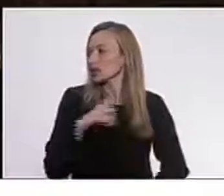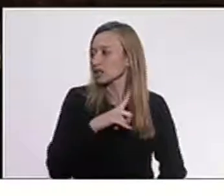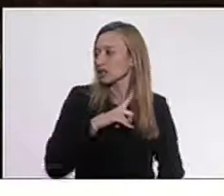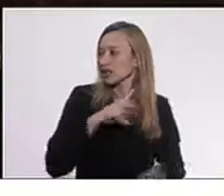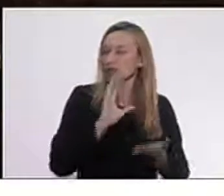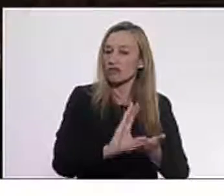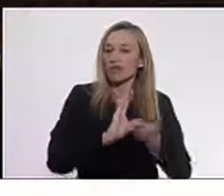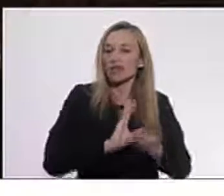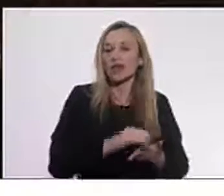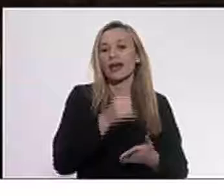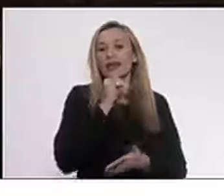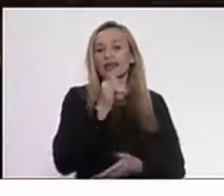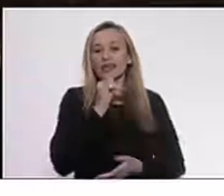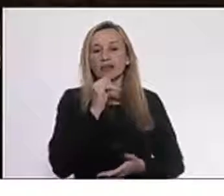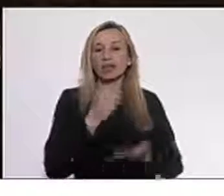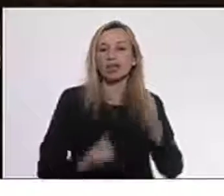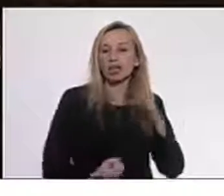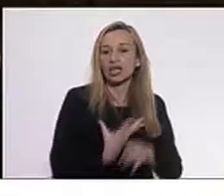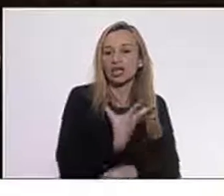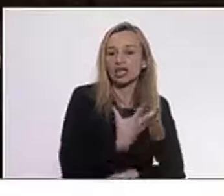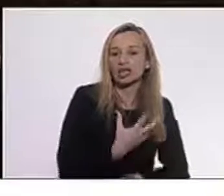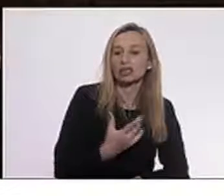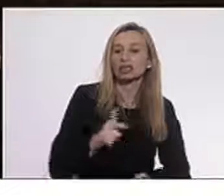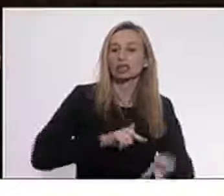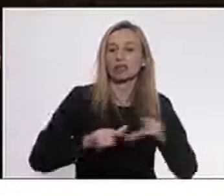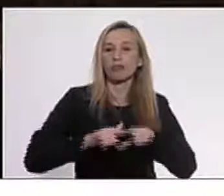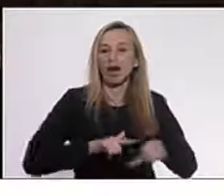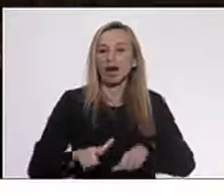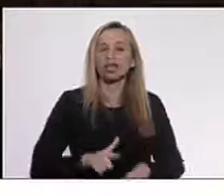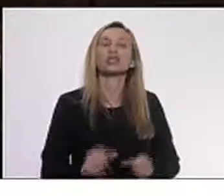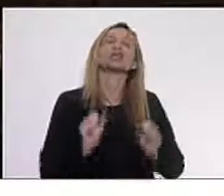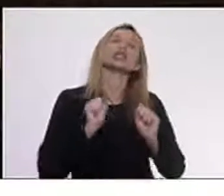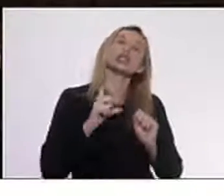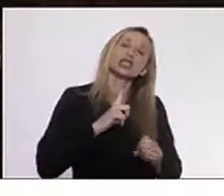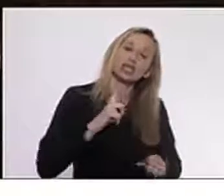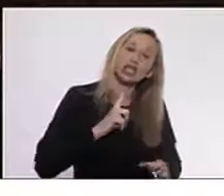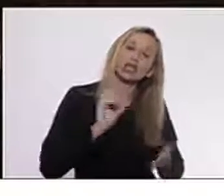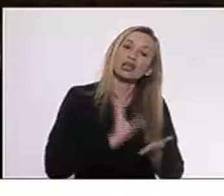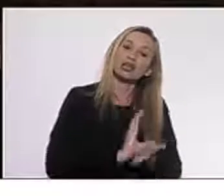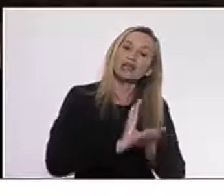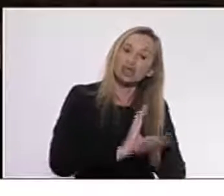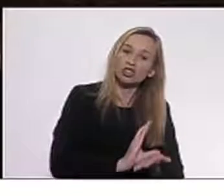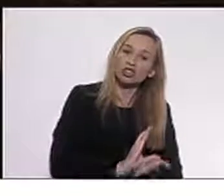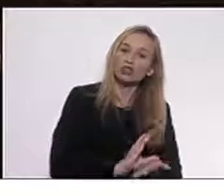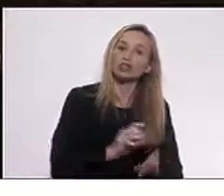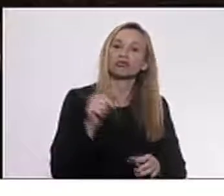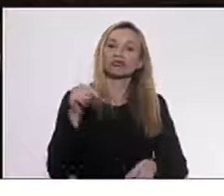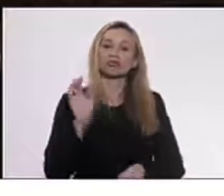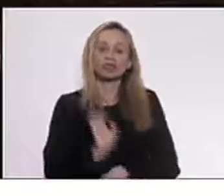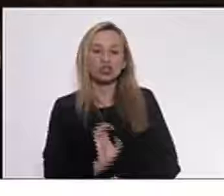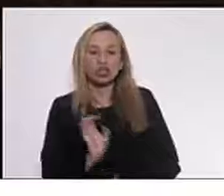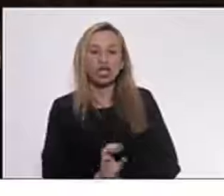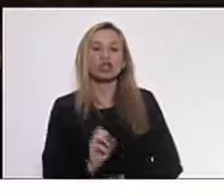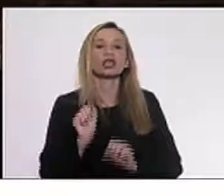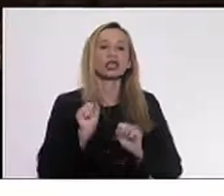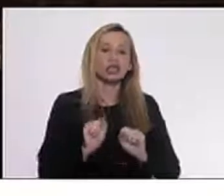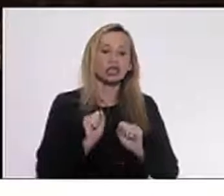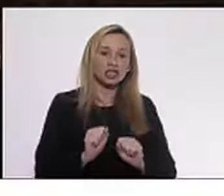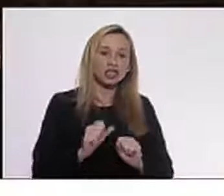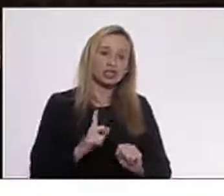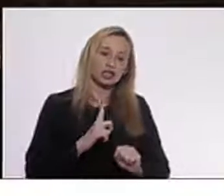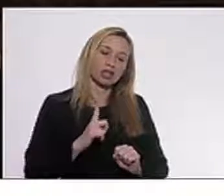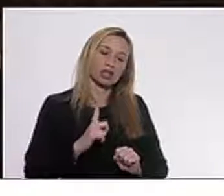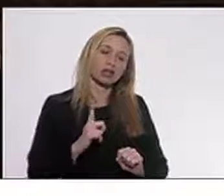investimento, por exemplo, na criação de empregos, para que se tenha investimento nesse estado, que tem, como disse aqui